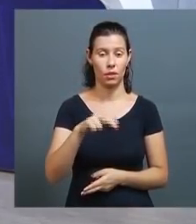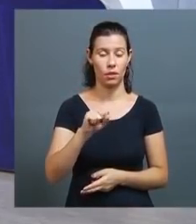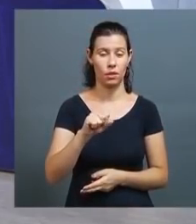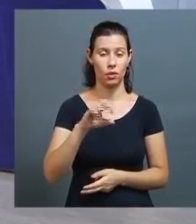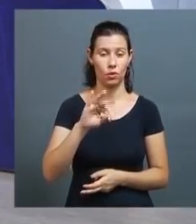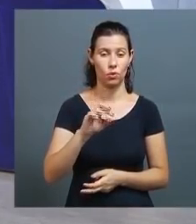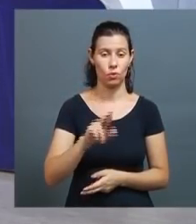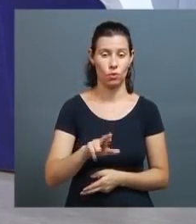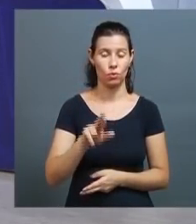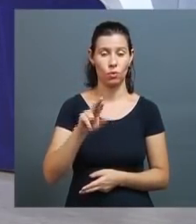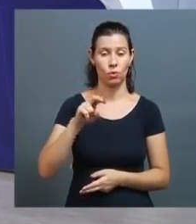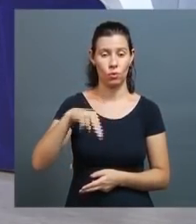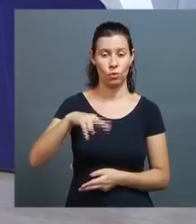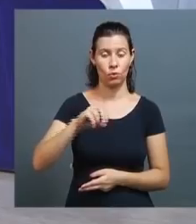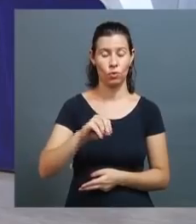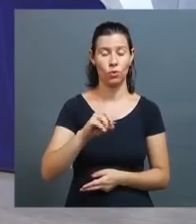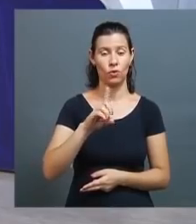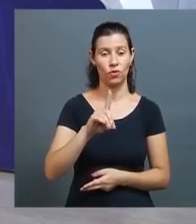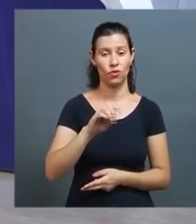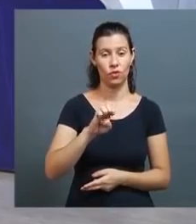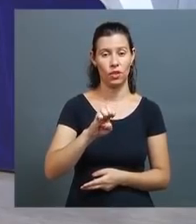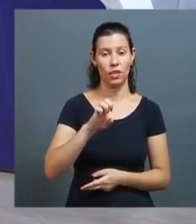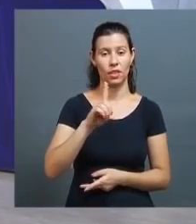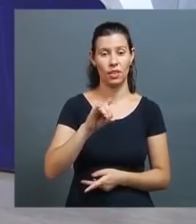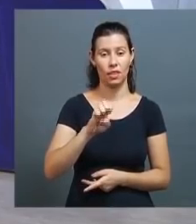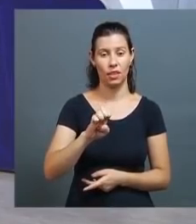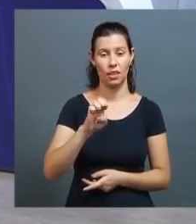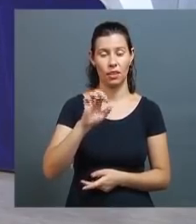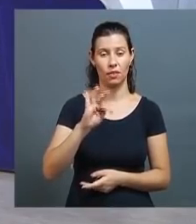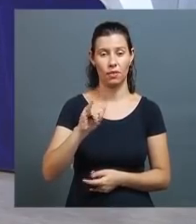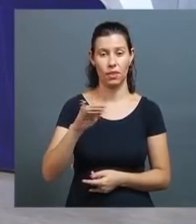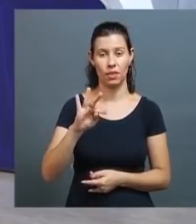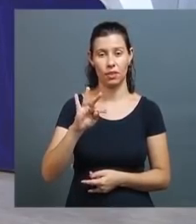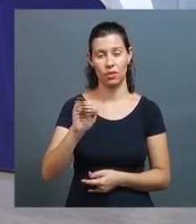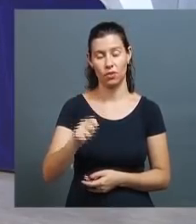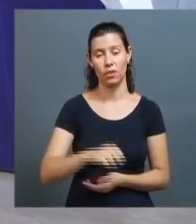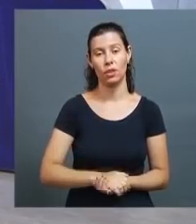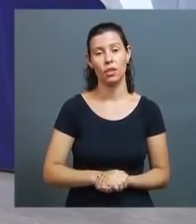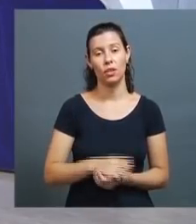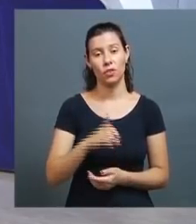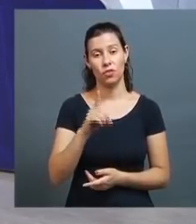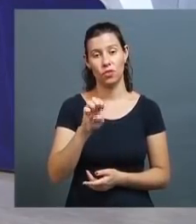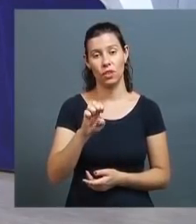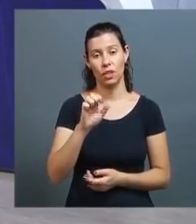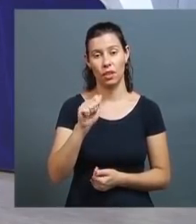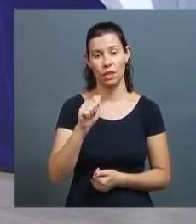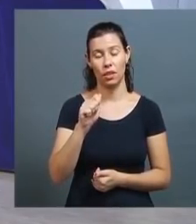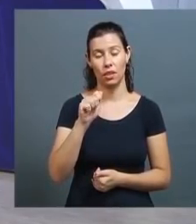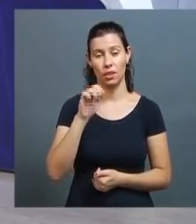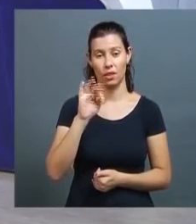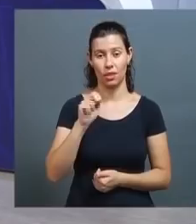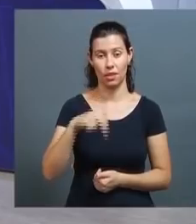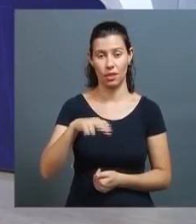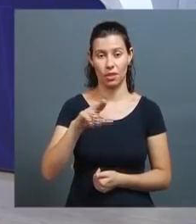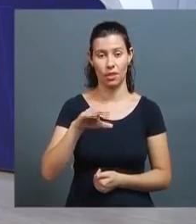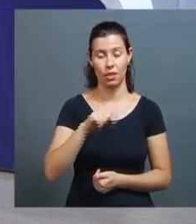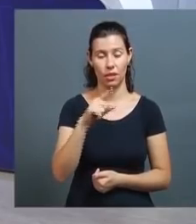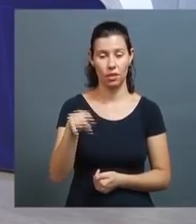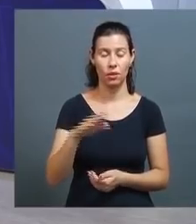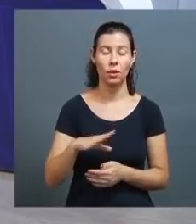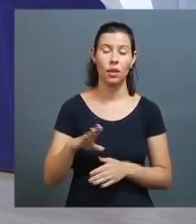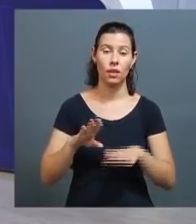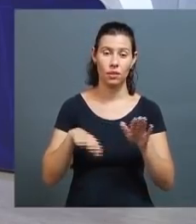São crianças que, teoricamente, não teriam problema para aprender. Se a gente pensar no cérebro dela, como que funciona,